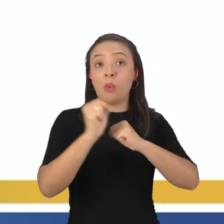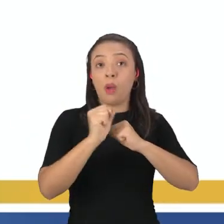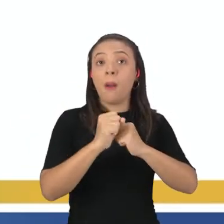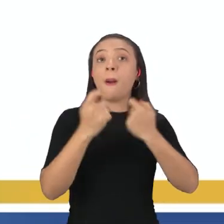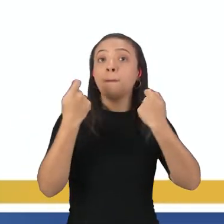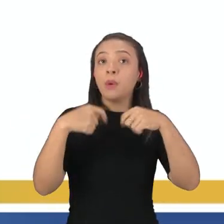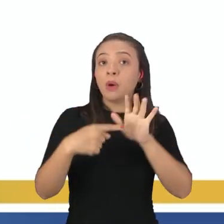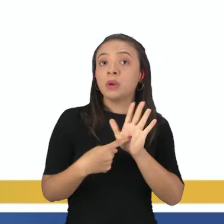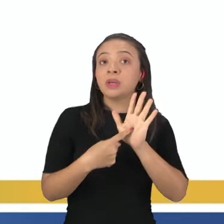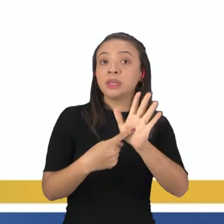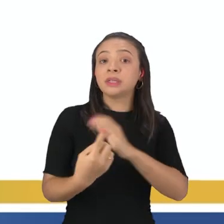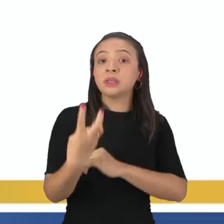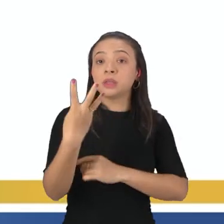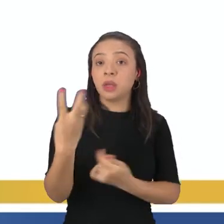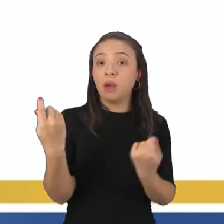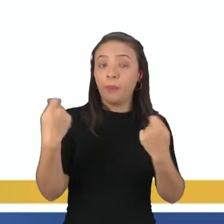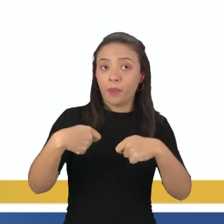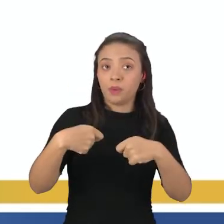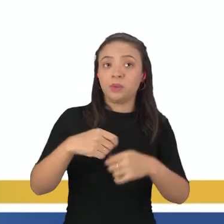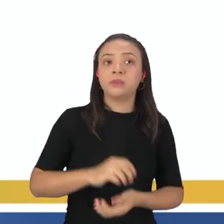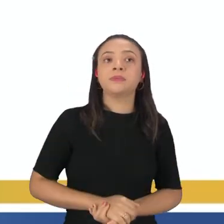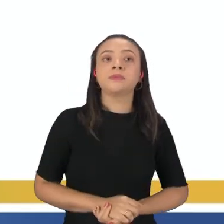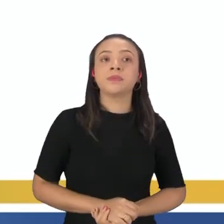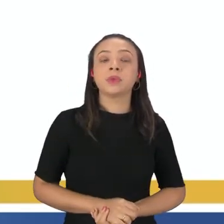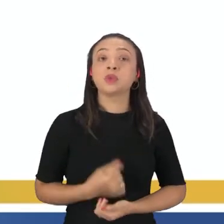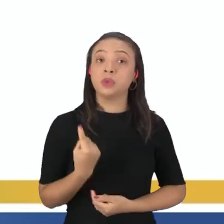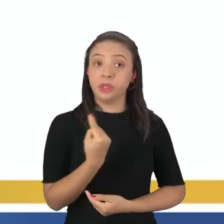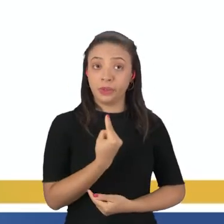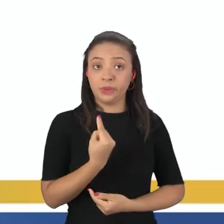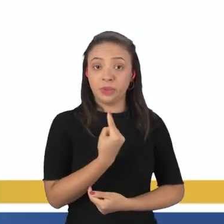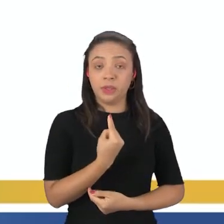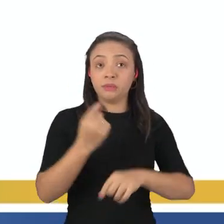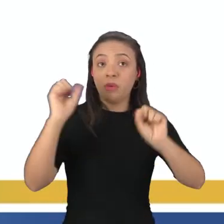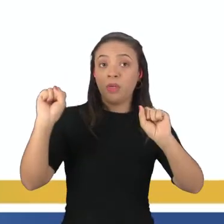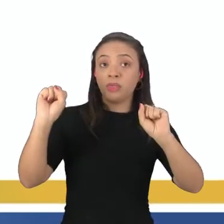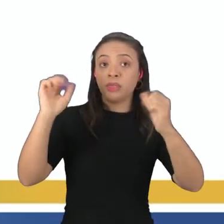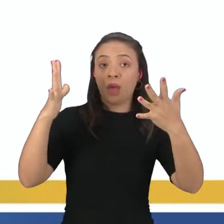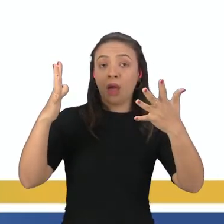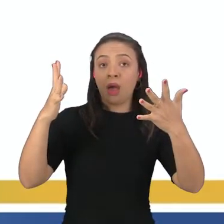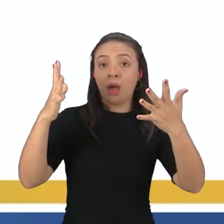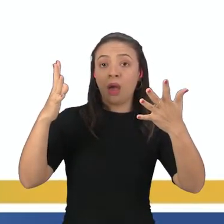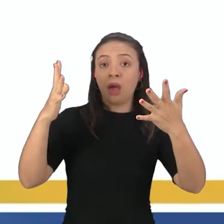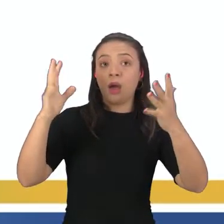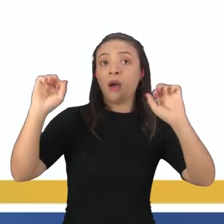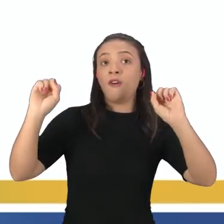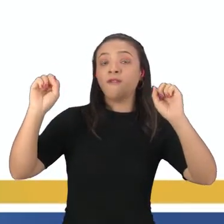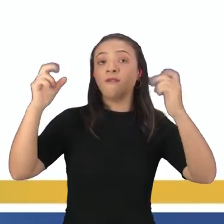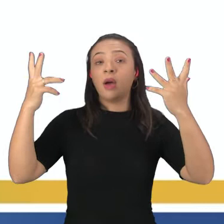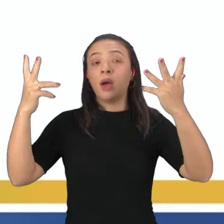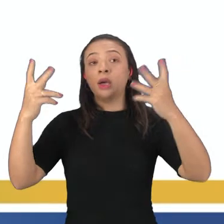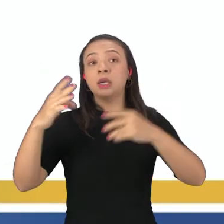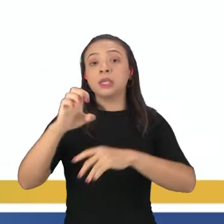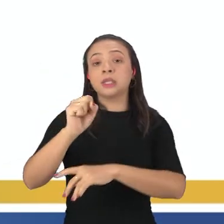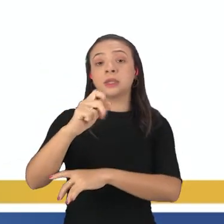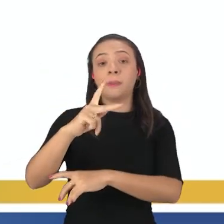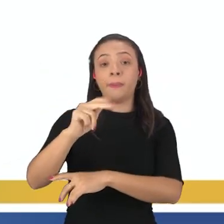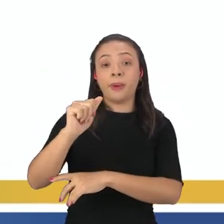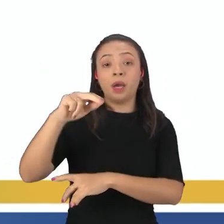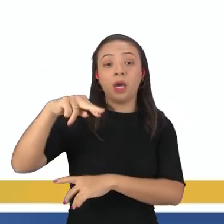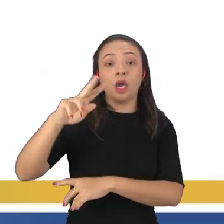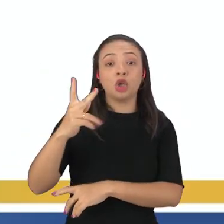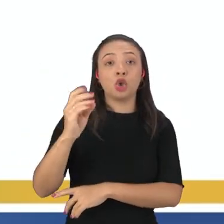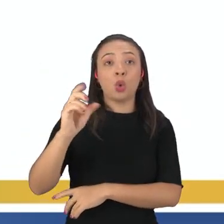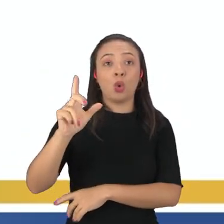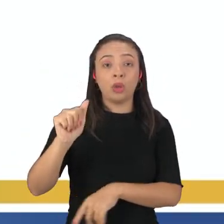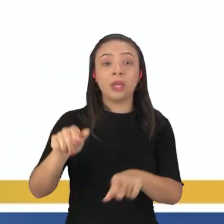pode aparecer de três formas distintas. No singular, a festa espanhola e canadense, eu